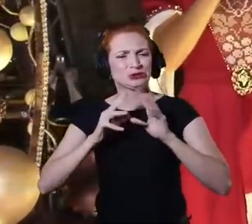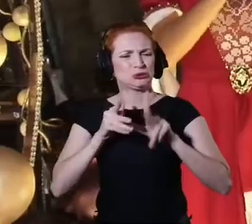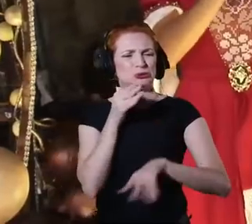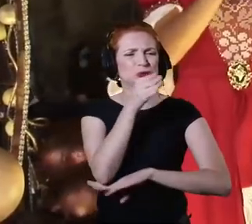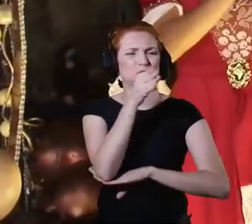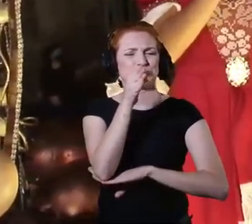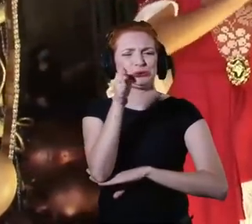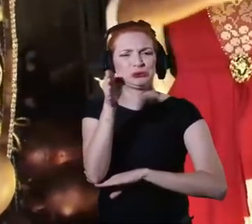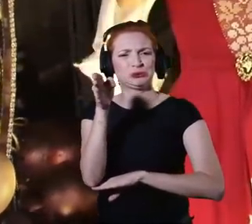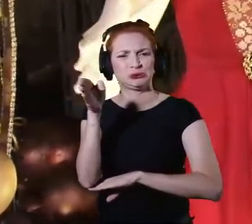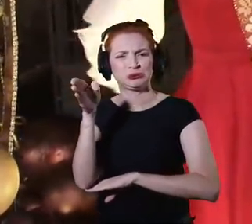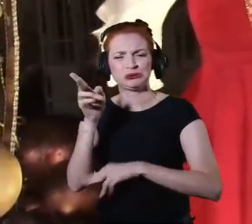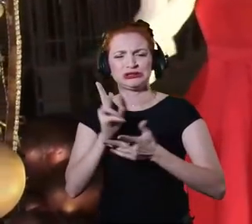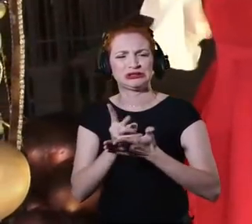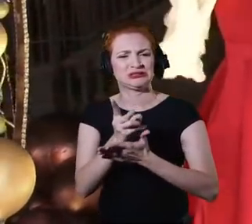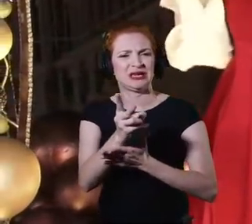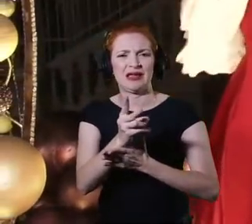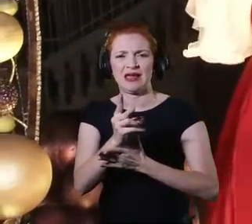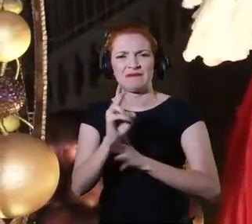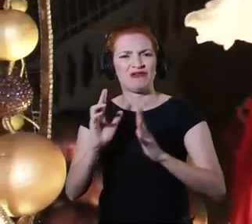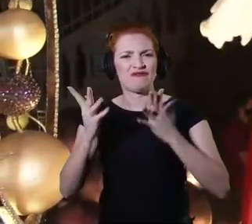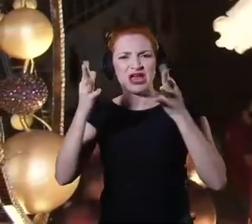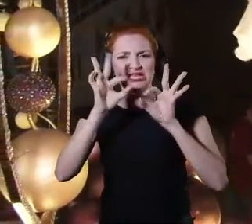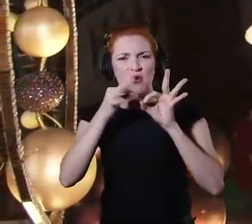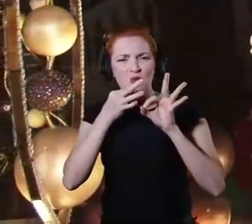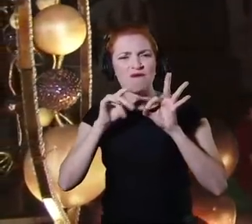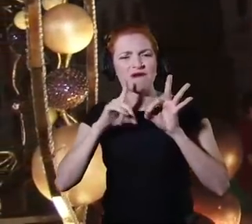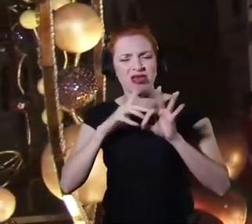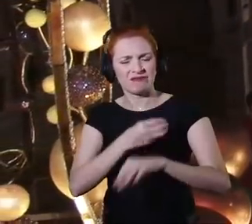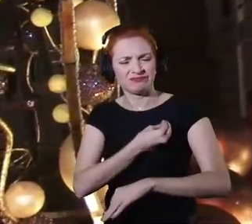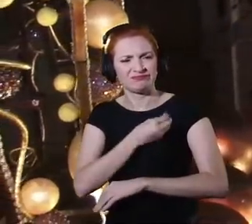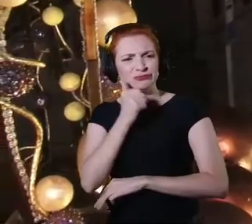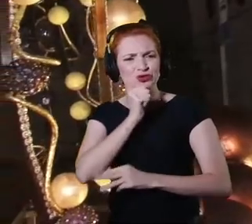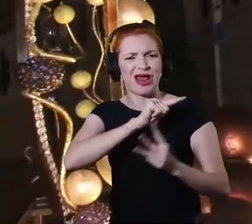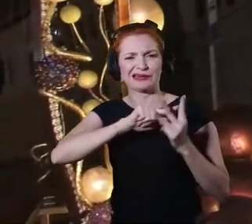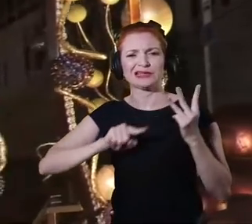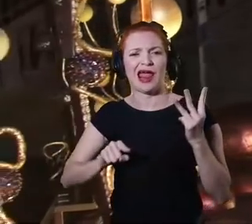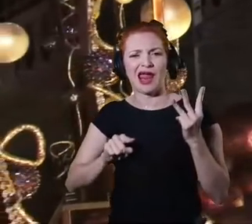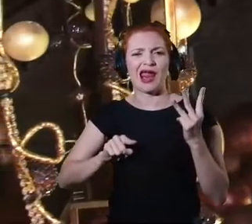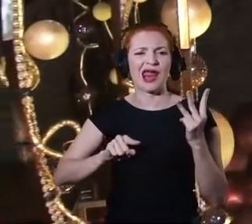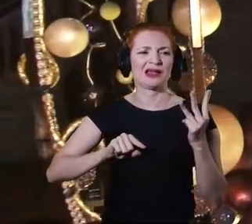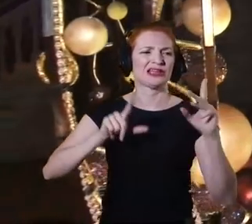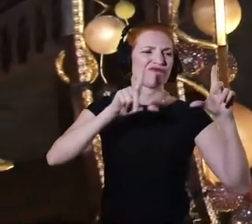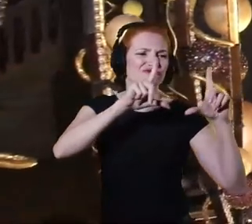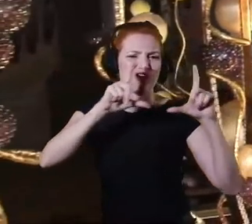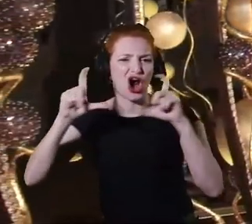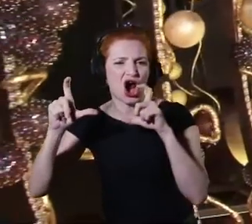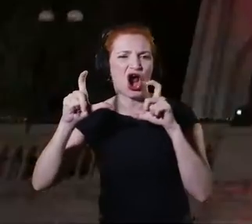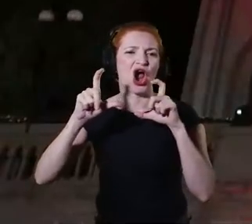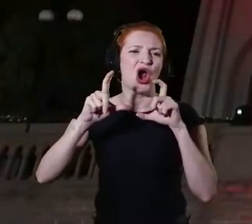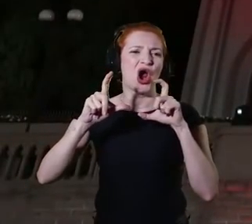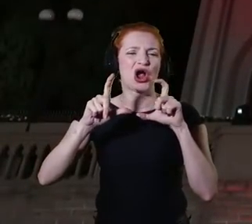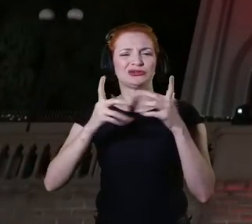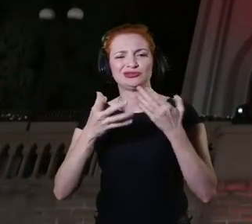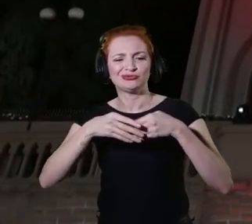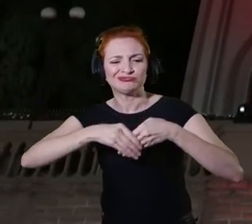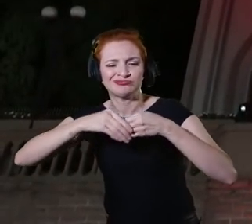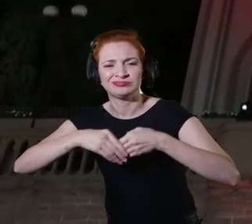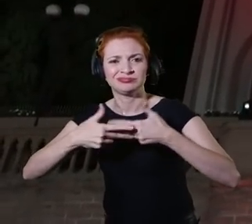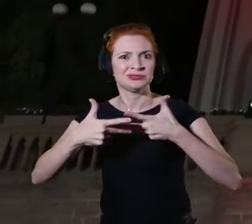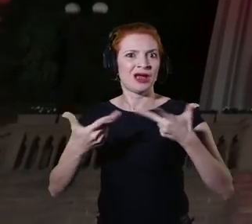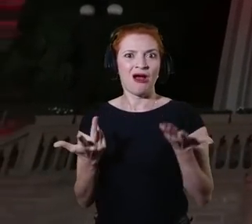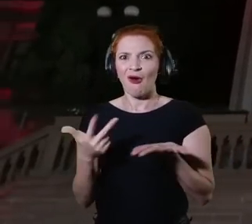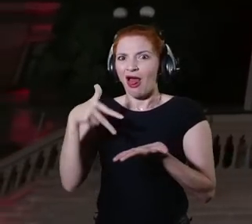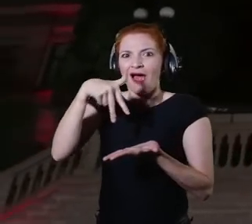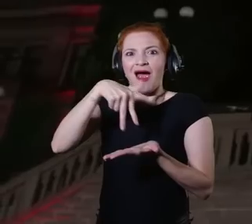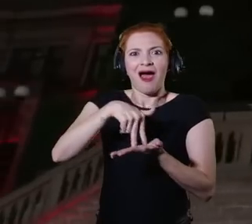o pavilhão da Festa da Uva durante todos os dias de festa, cumprimentam as pessoas, tiram fotos e estão aqui firmes e fortes em